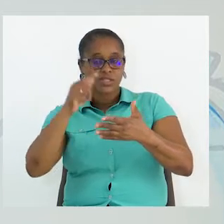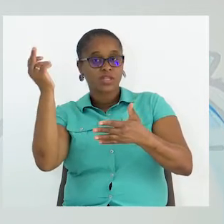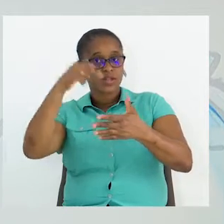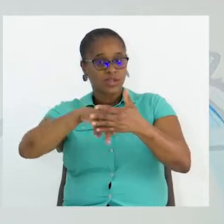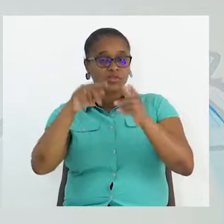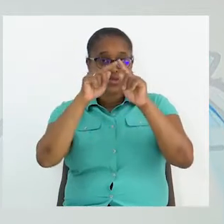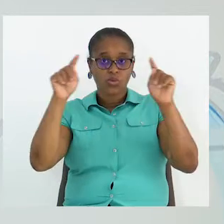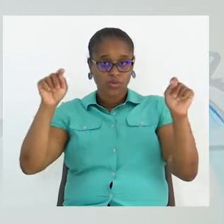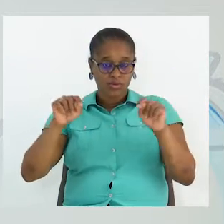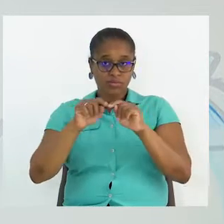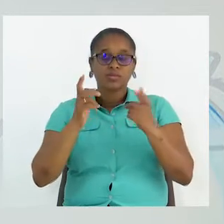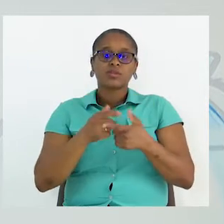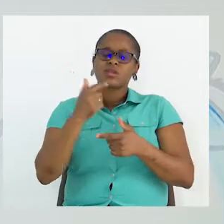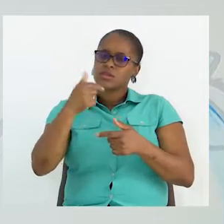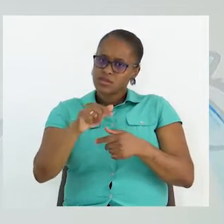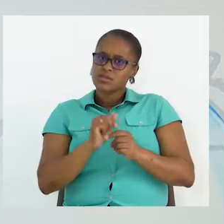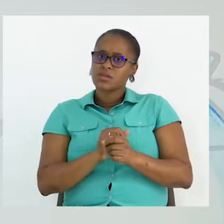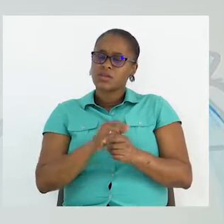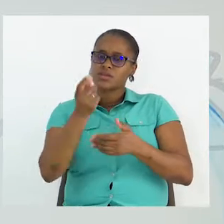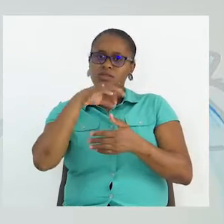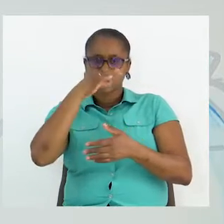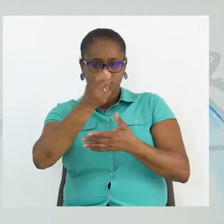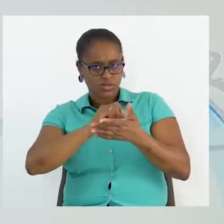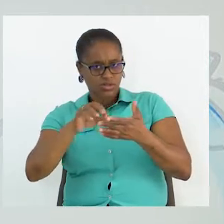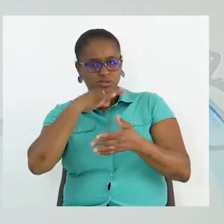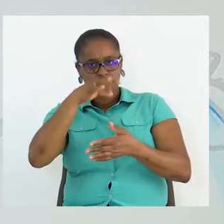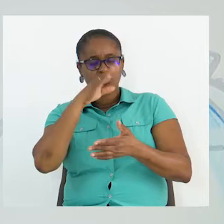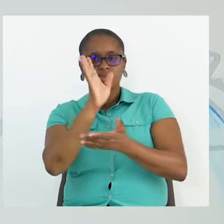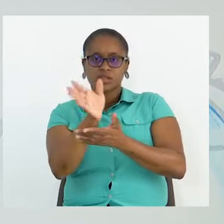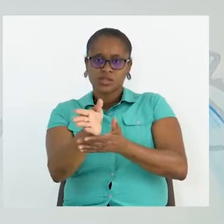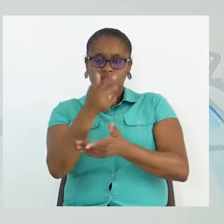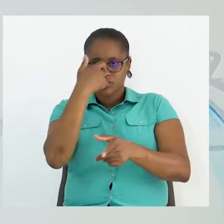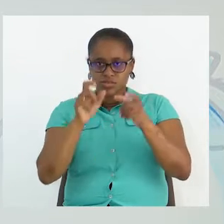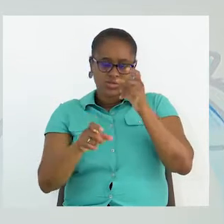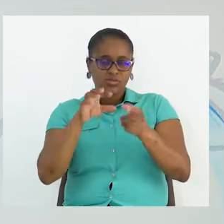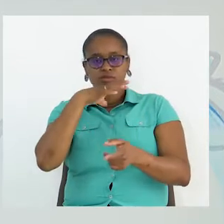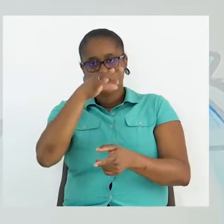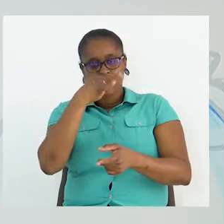narrador. Por isso está escrito em discurso indireto. Não é a personagem